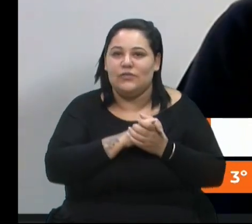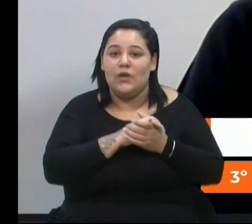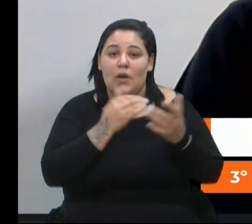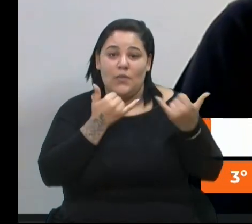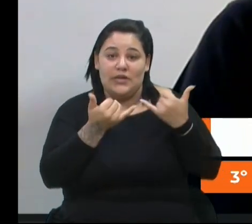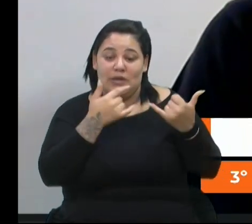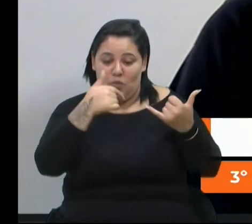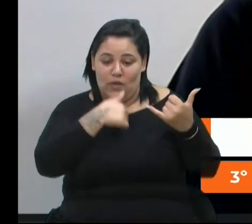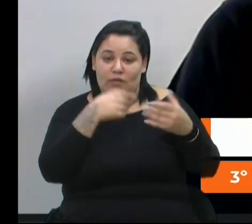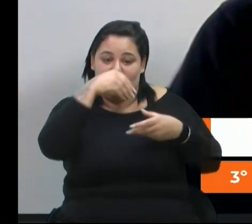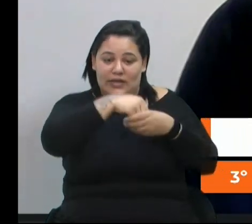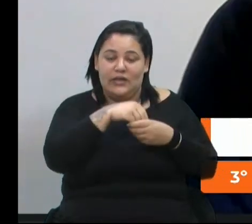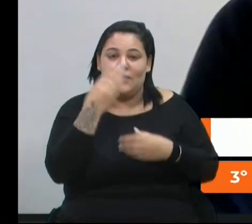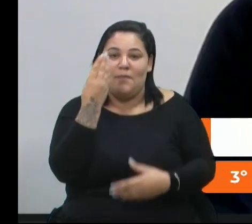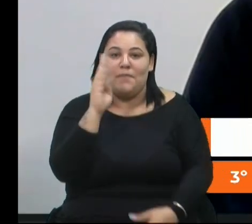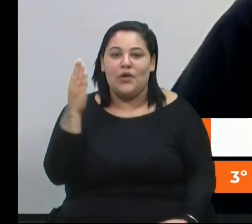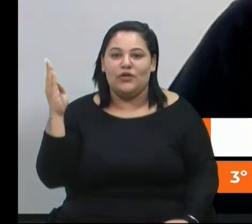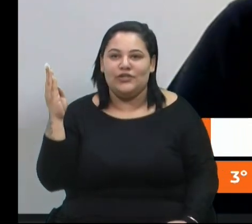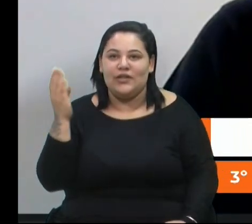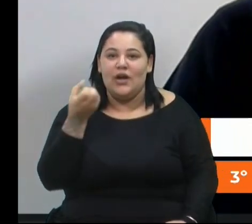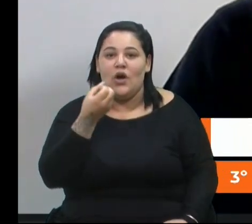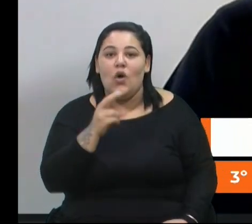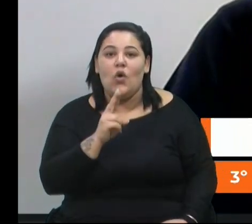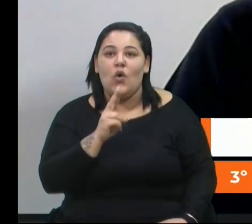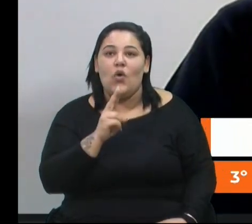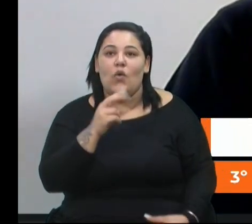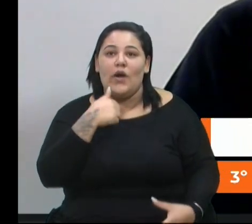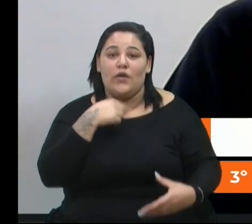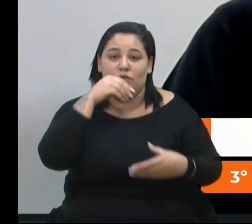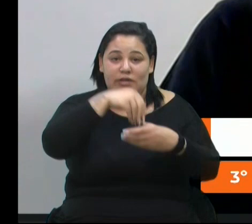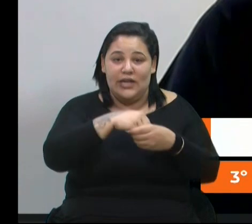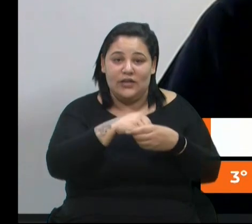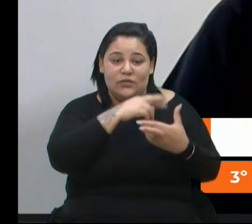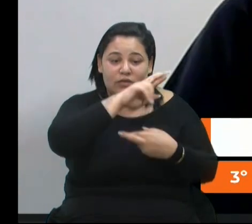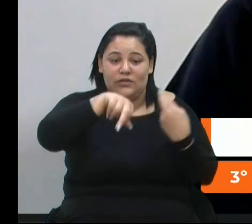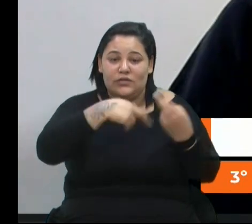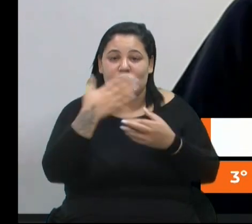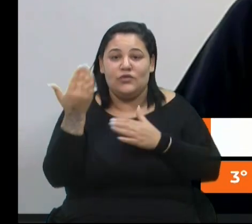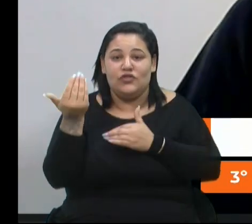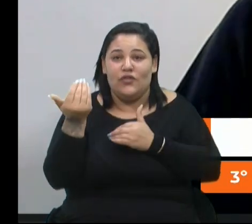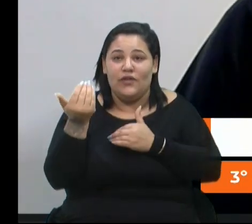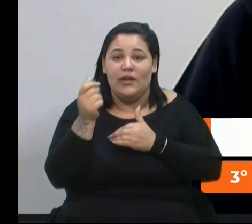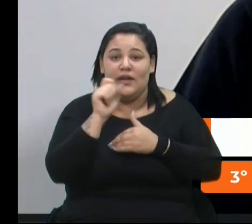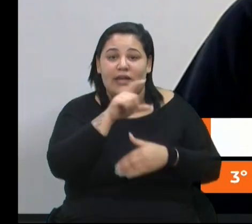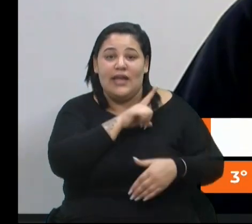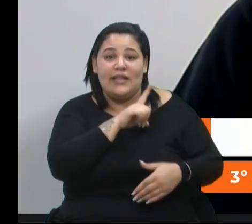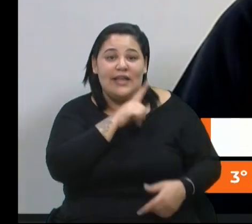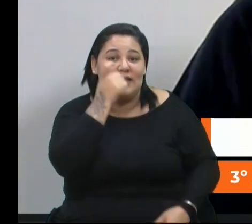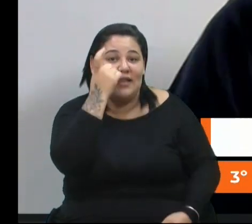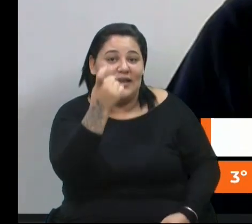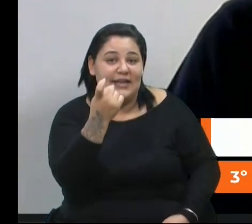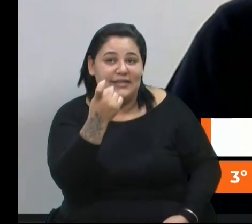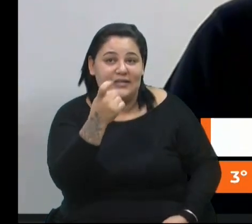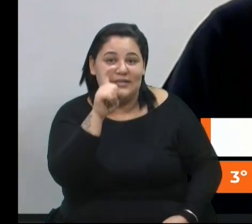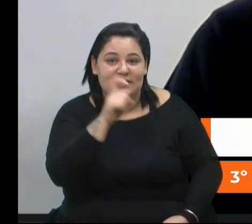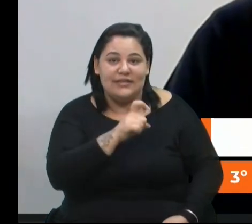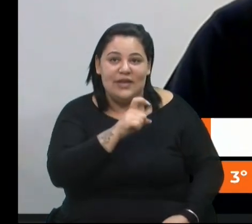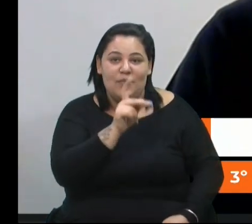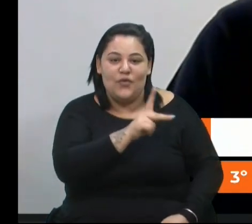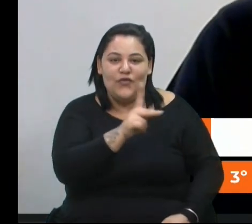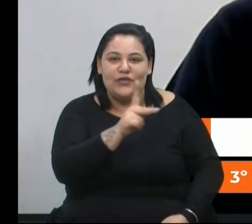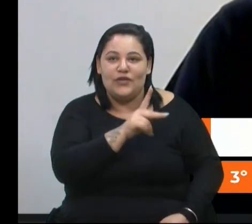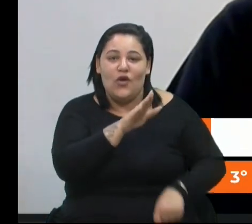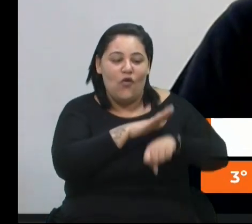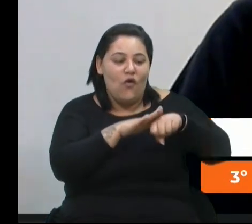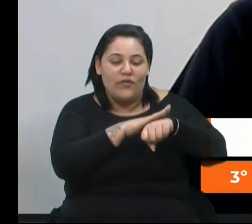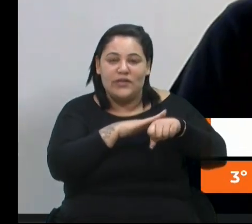da biologia, ou eu dentro desse meu relacionamento com adolescentes. Os que têm interesse em serem professores, eles vêm conversar